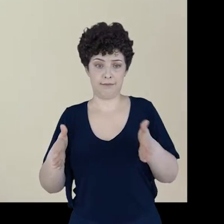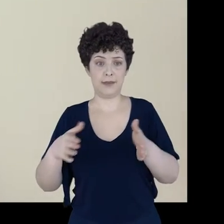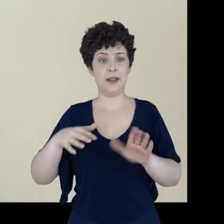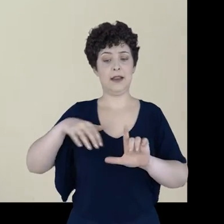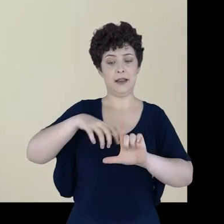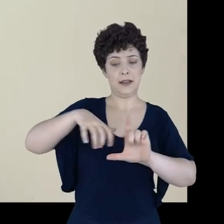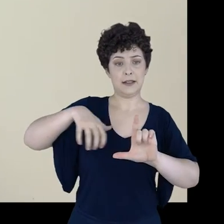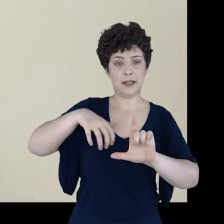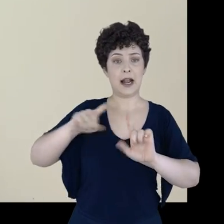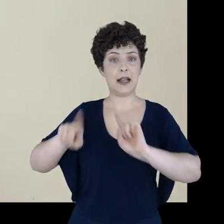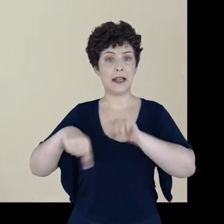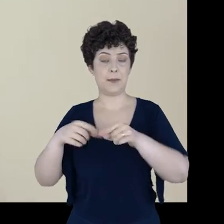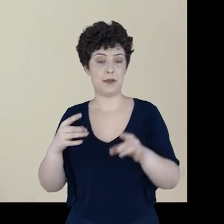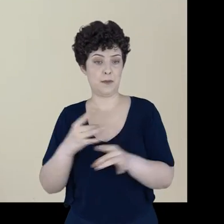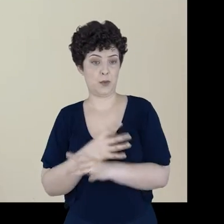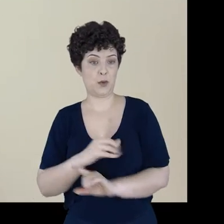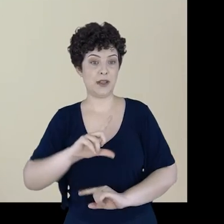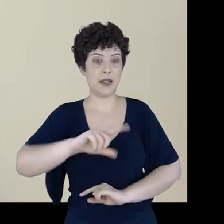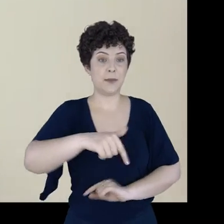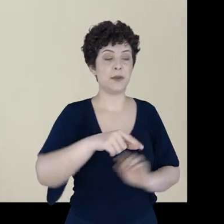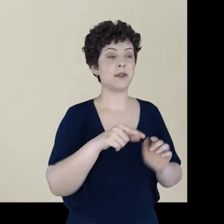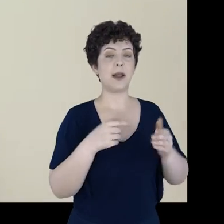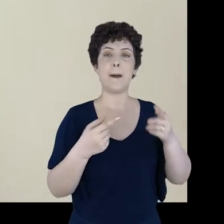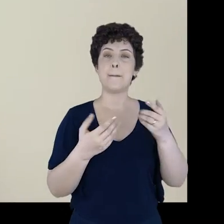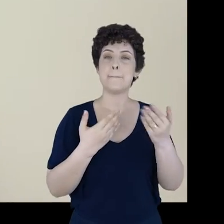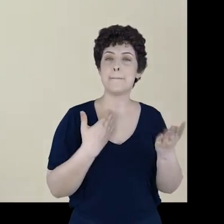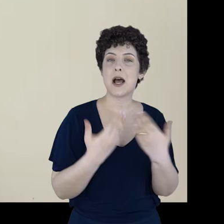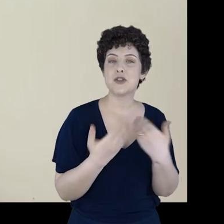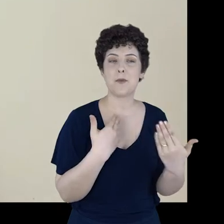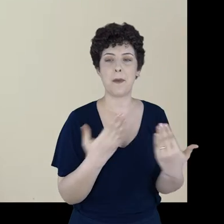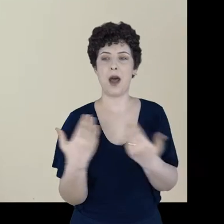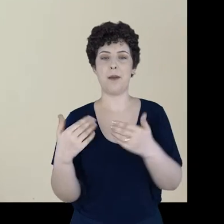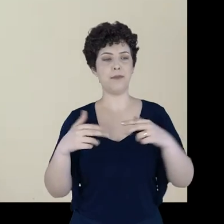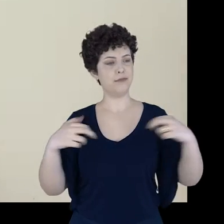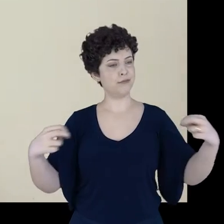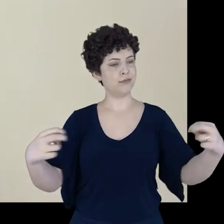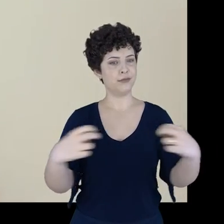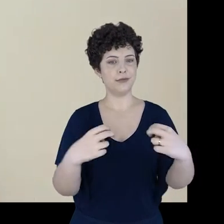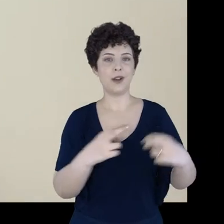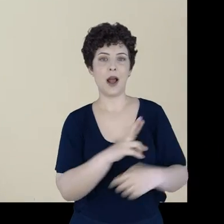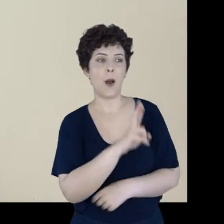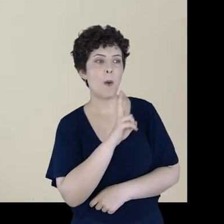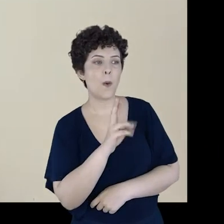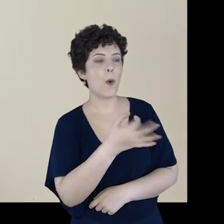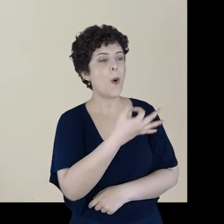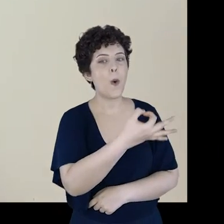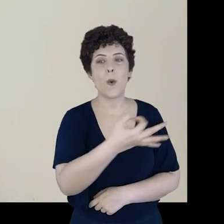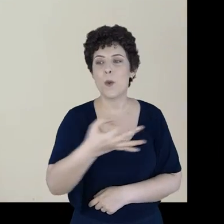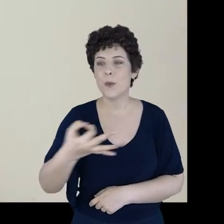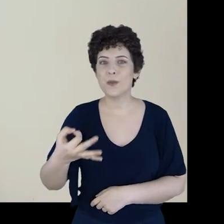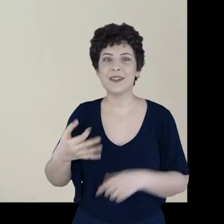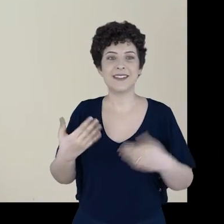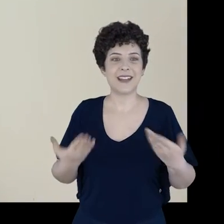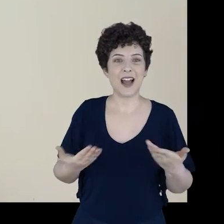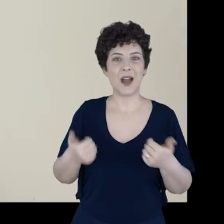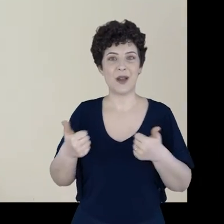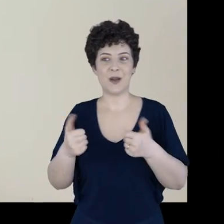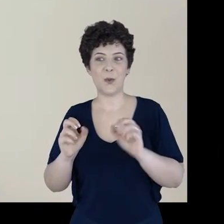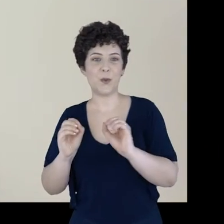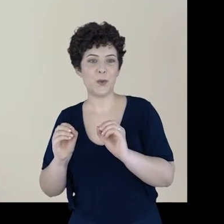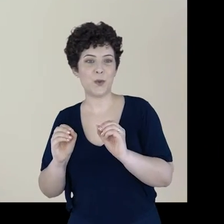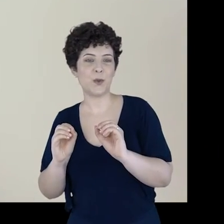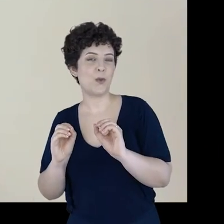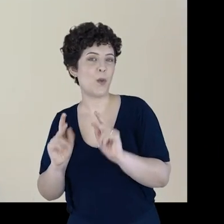Ele tem barba e bigode. E depois que a gente terminava a apresentação, a gente abriu um bate-papo com a plateia para ter um retorno dele sobre o que funcionava e o